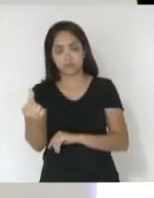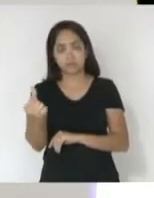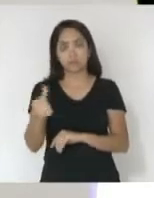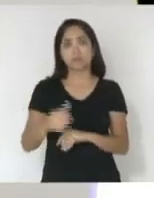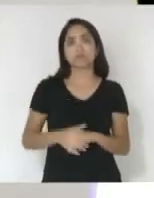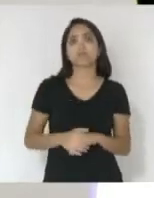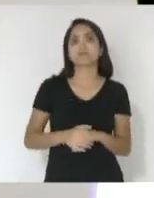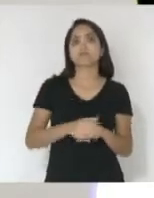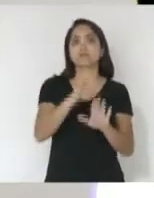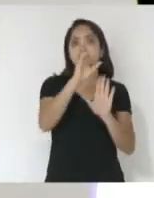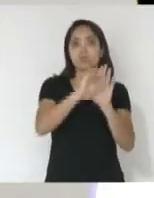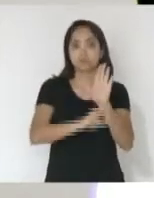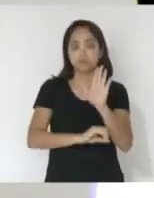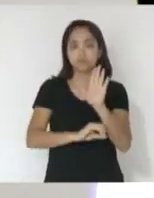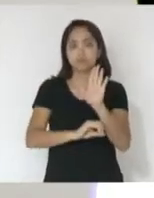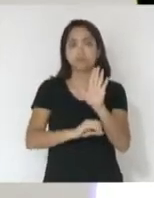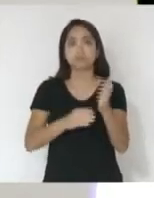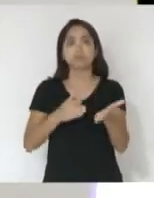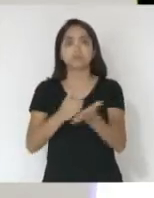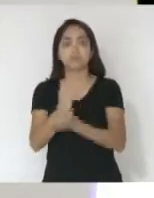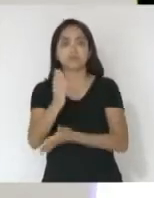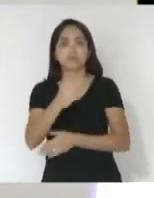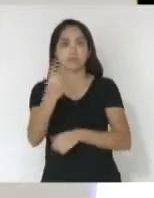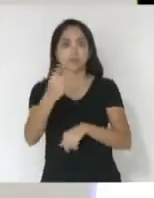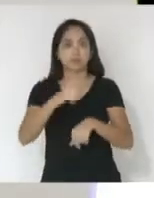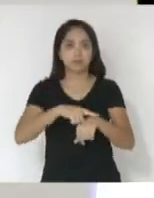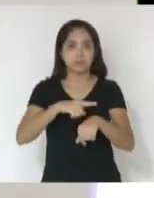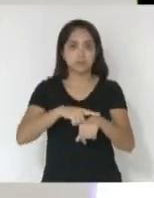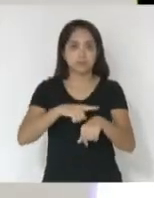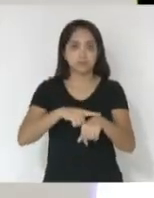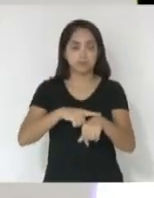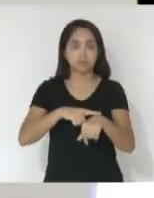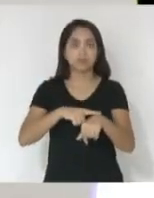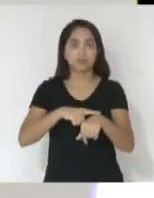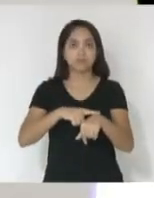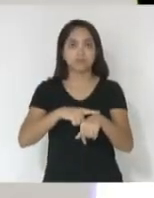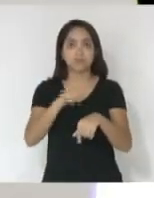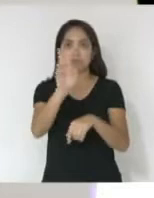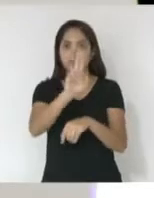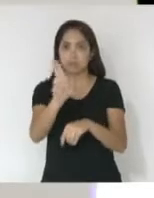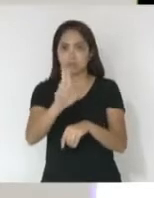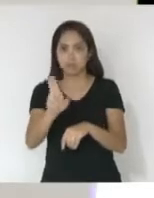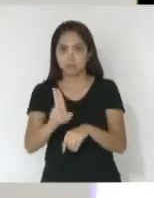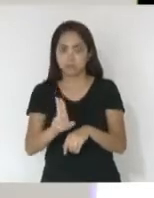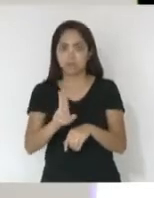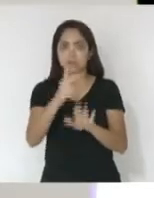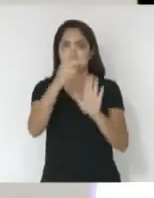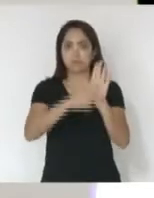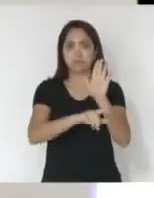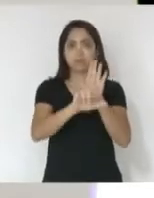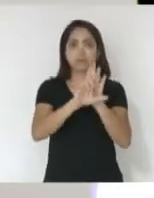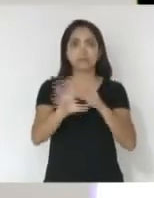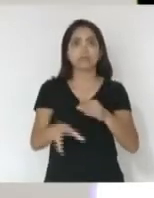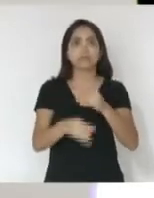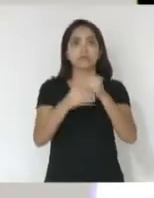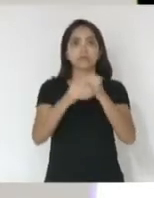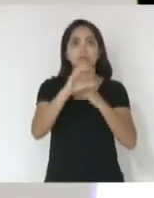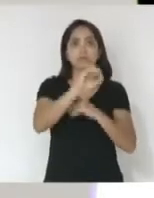611/2016. Ex-ofício foi aprovado em segundo turno pelo processo nominal o projeto de lei complementar